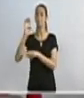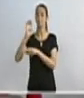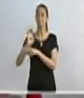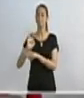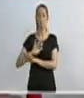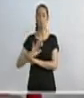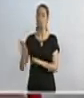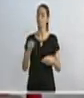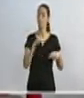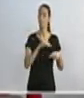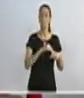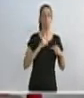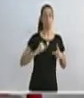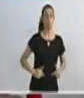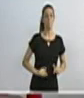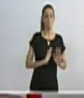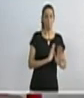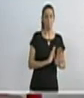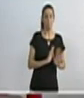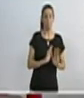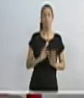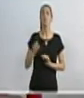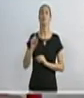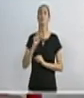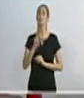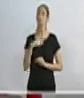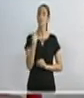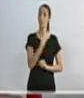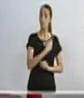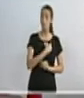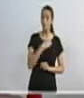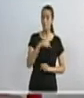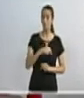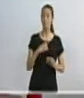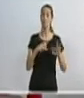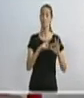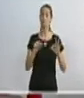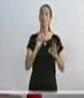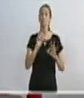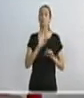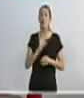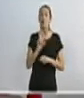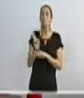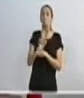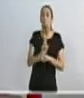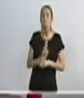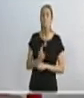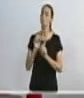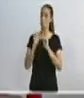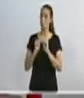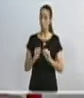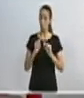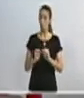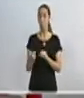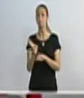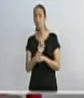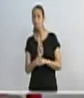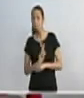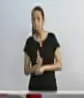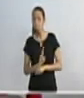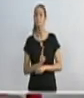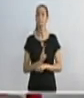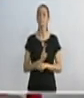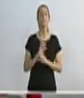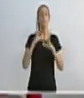Ponto. A competência nossa é comum no caso de fiscalização. Eu posso fiscalizar a questão relacionada ao